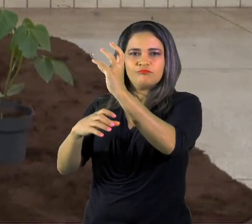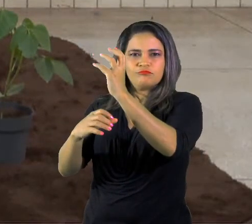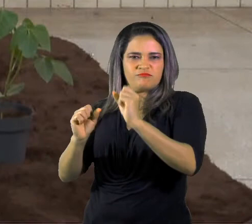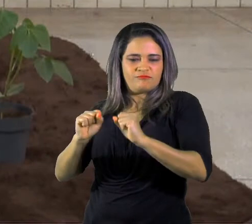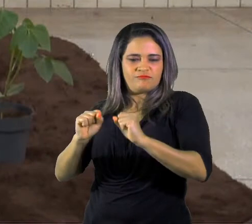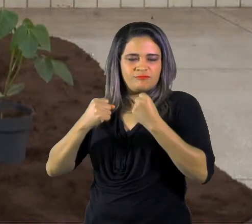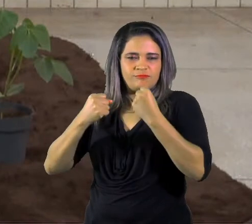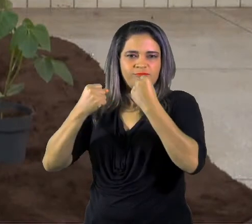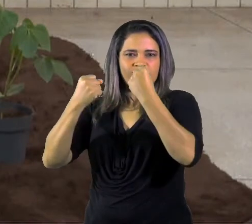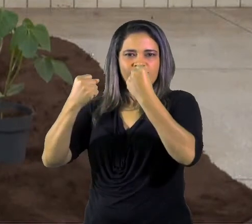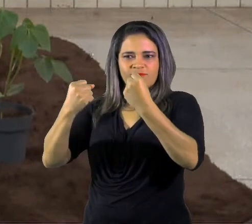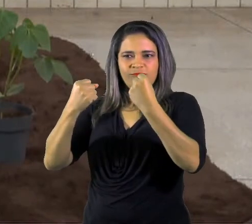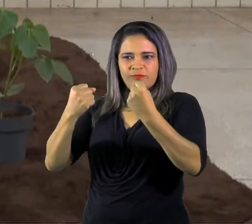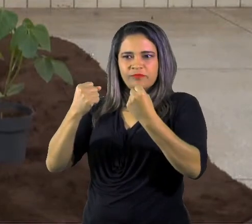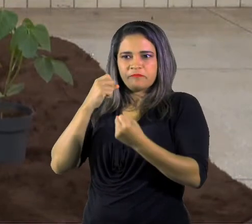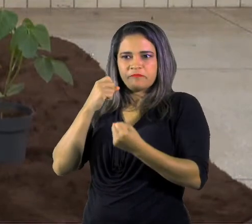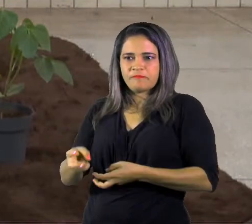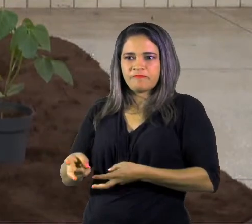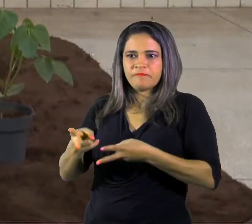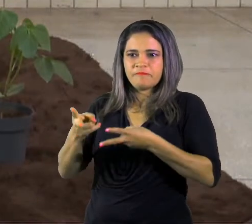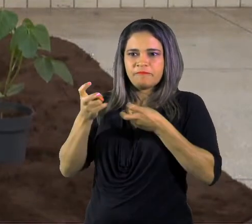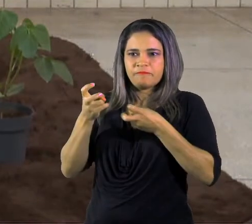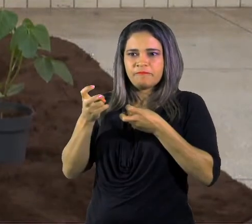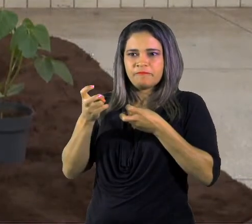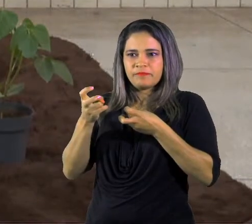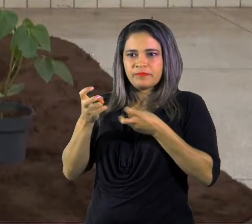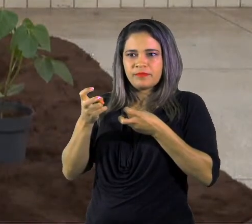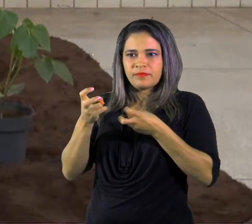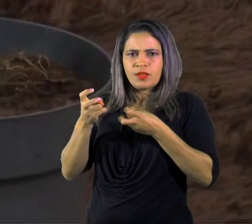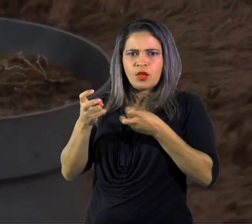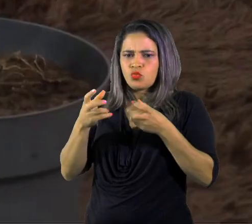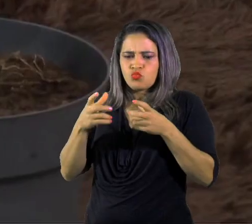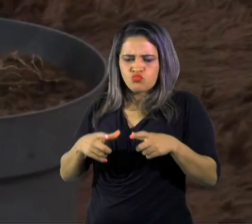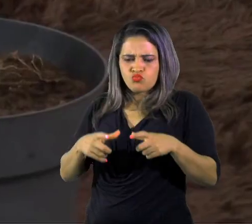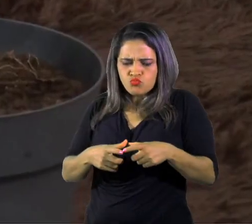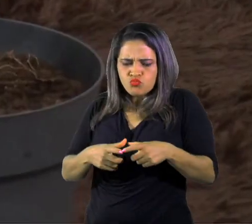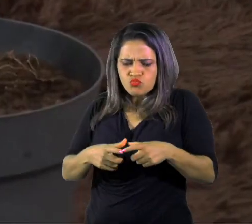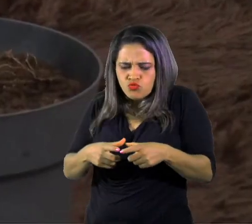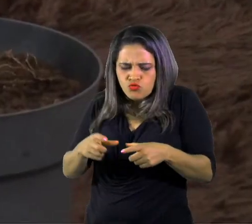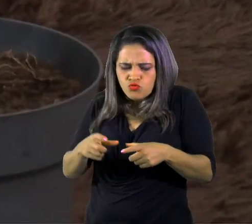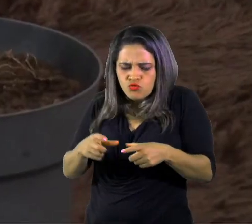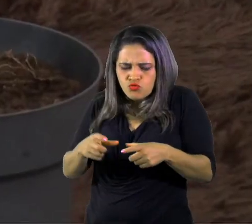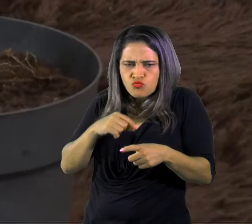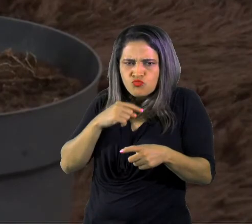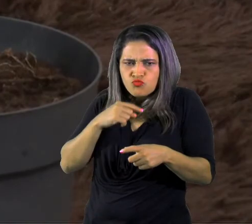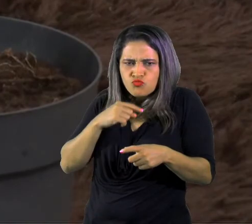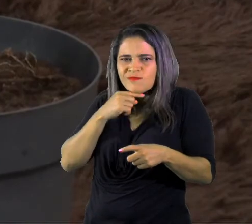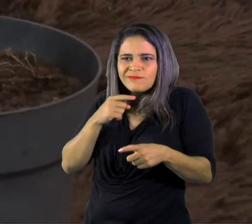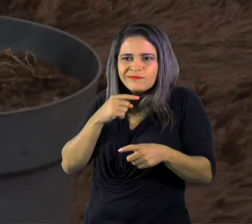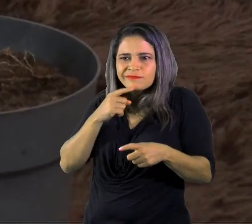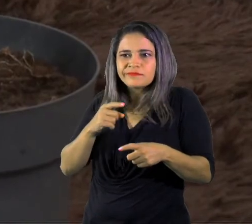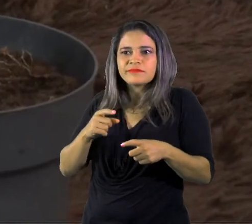aí a gente vai perceber que essa planta já não cabe mais nesse recipiente que estava antes. E